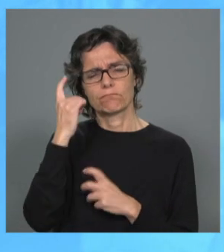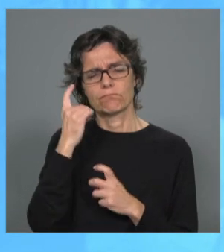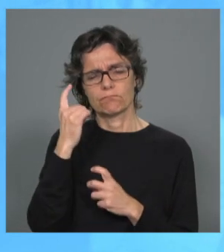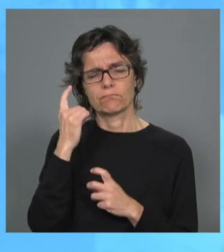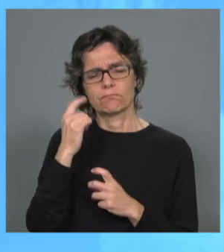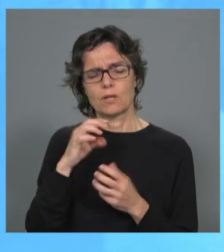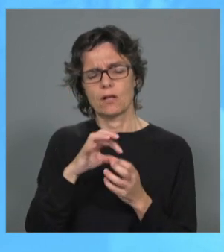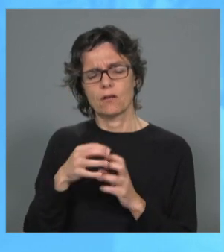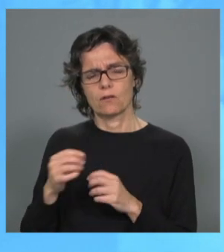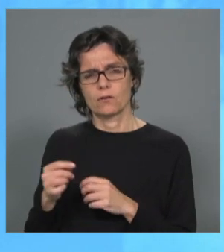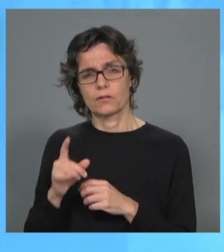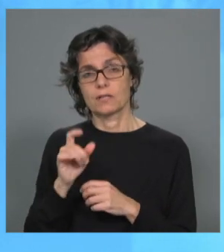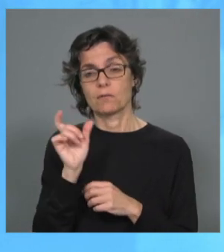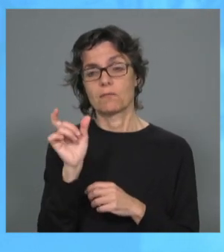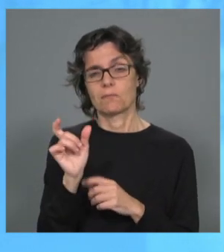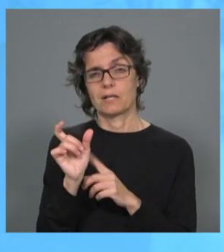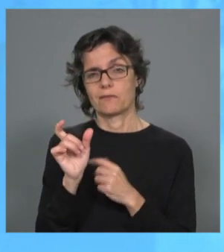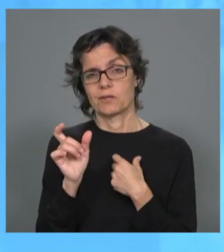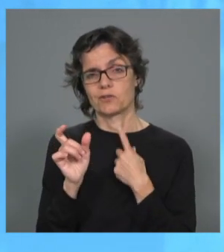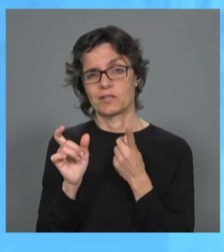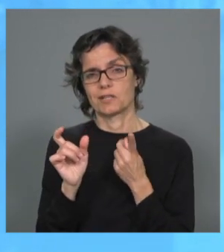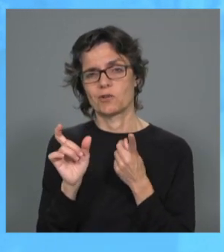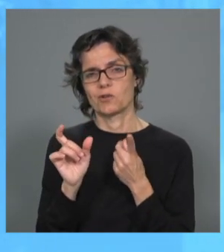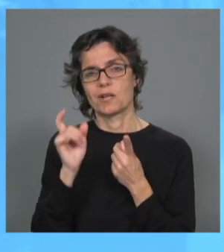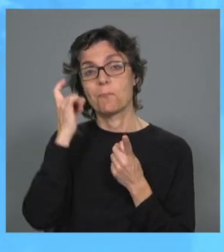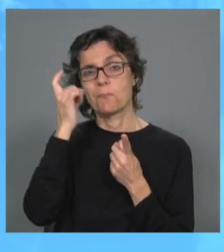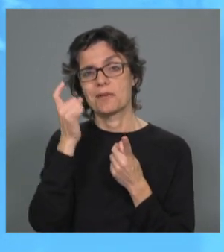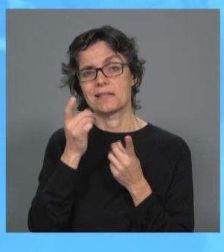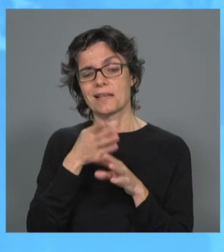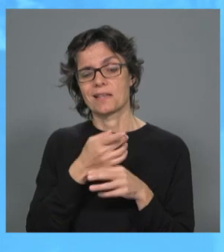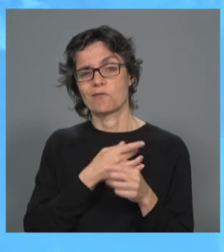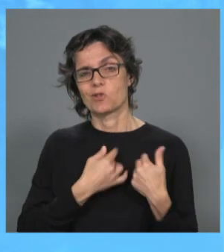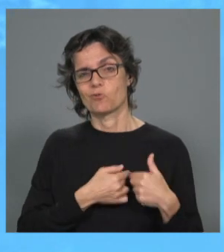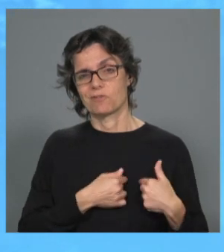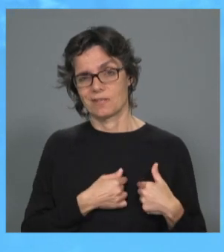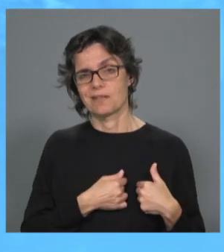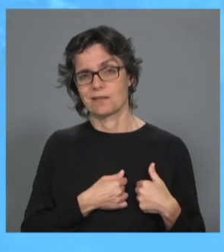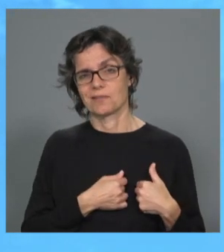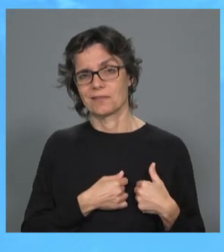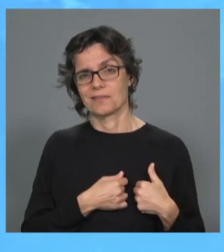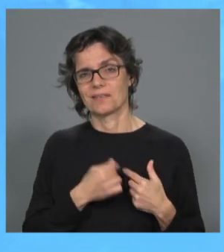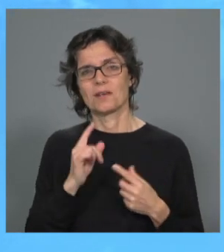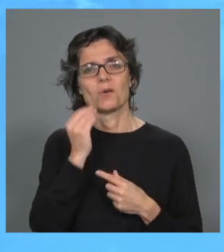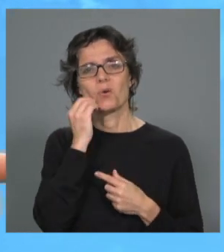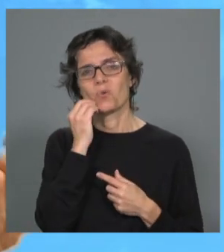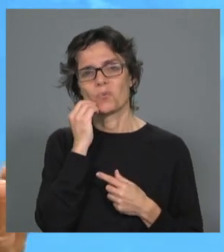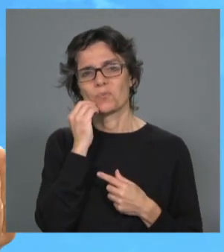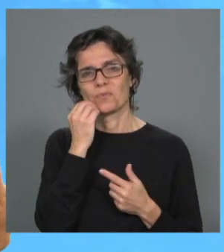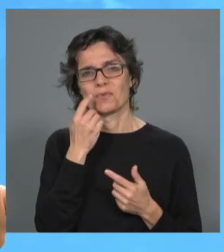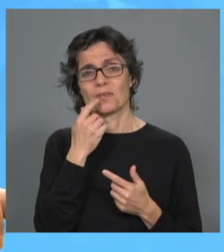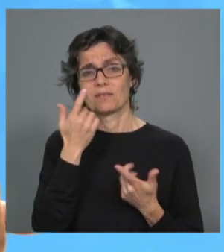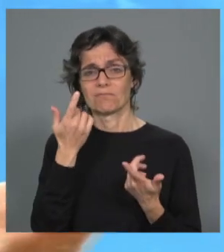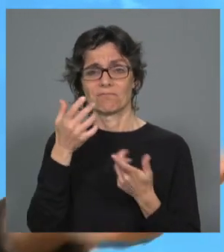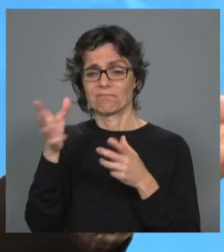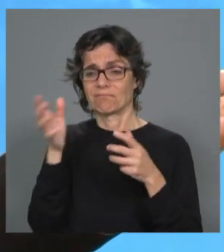costumo dizer, é uma palavra um bocadinho fora do que é pensar com o coração. Nós pensar a vida e as situações com o coração, porque se eu vejo que aquela pessoa